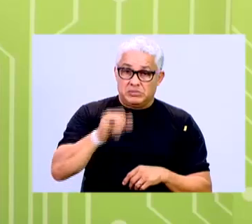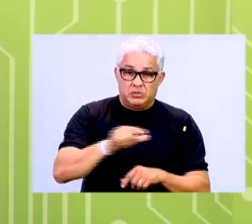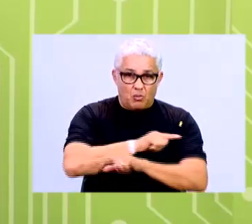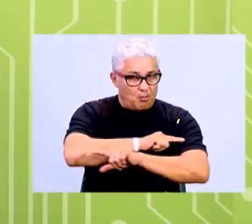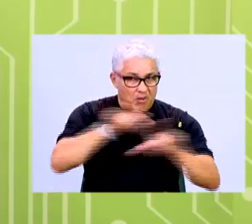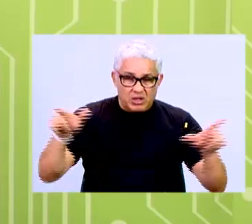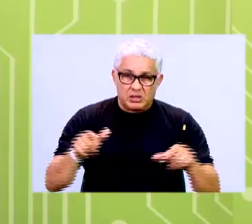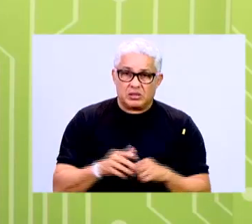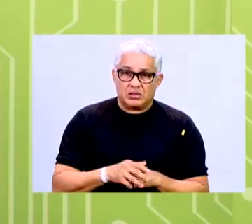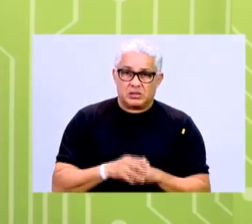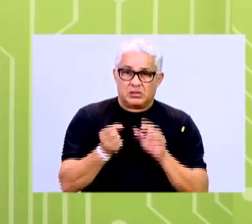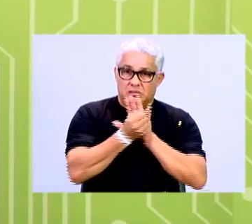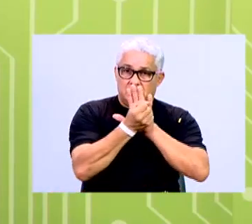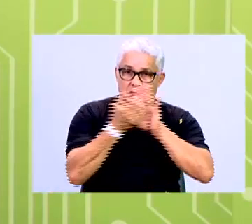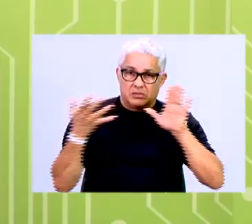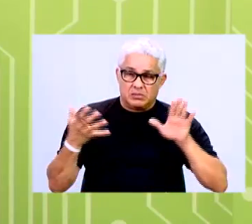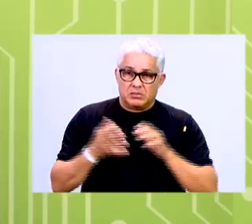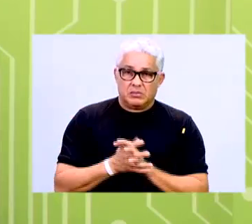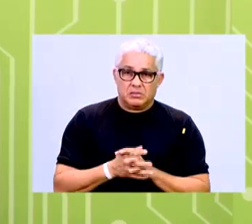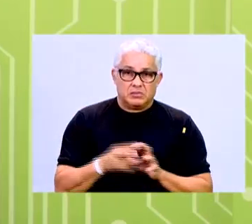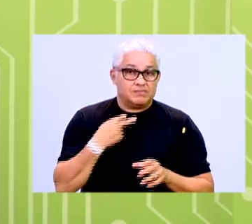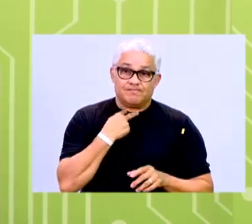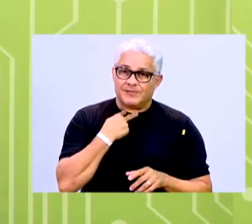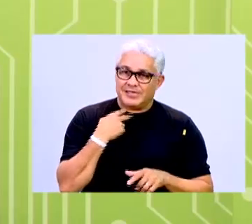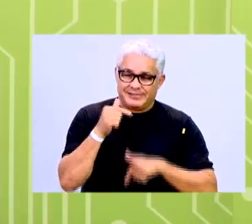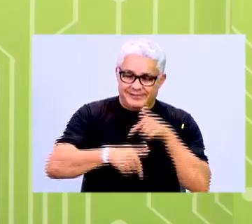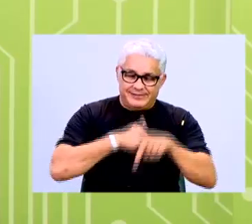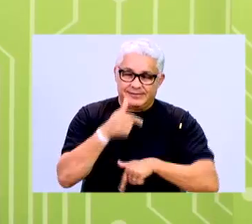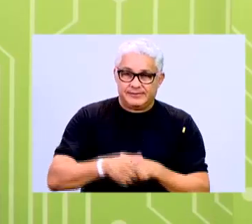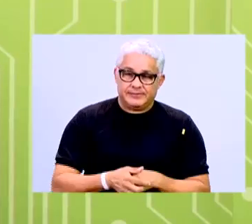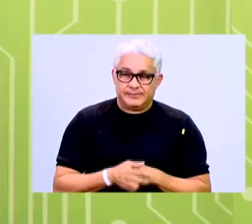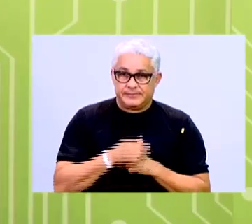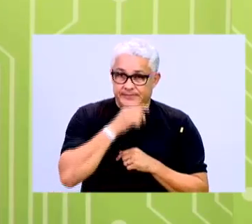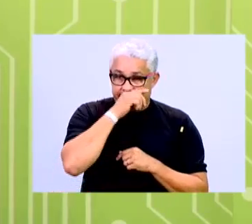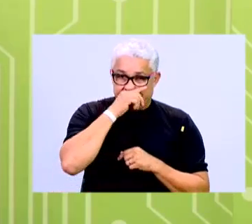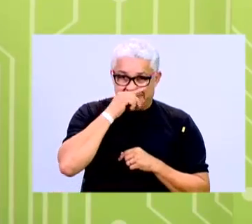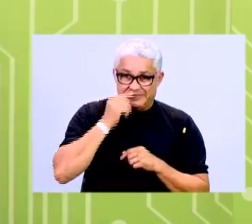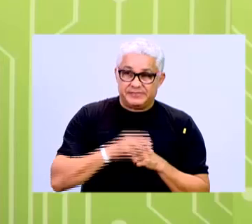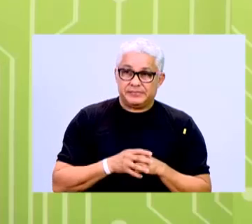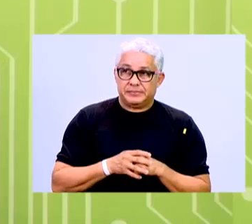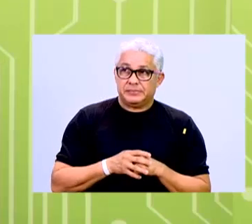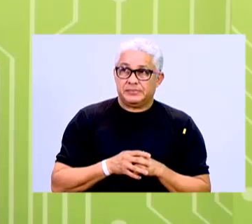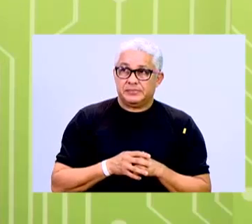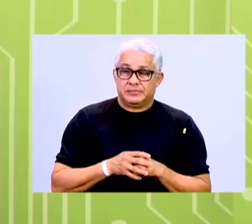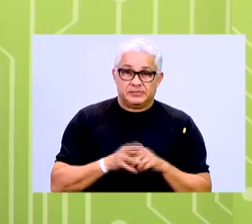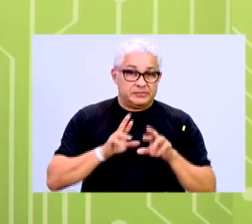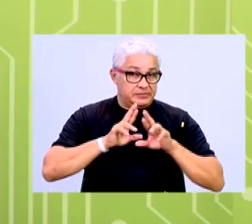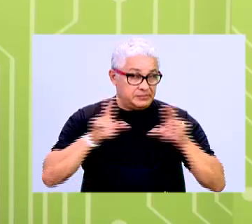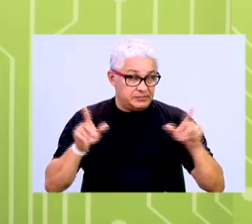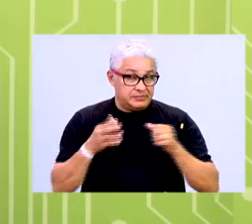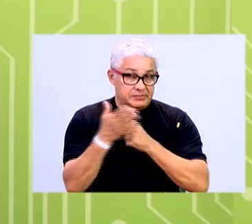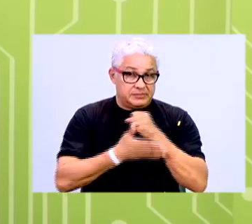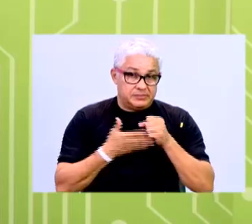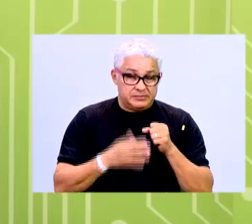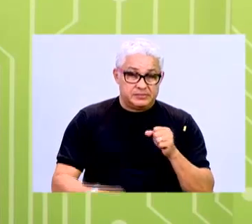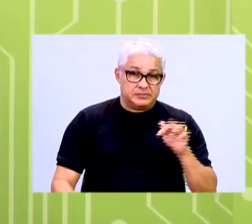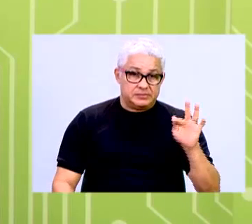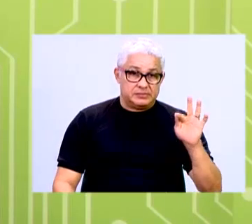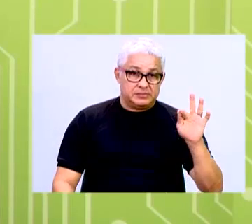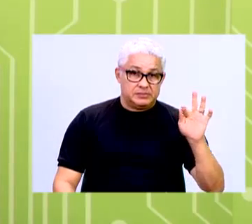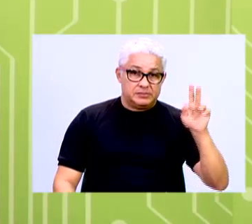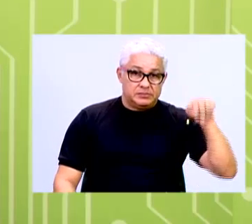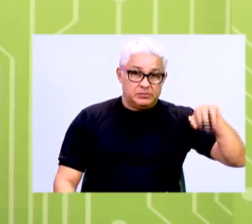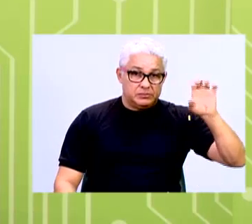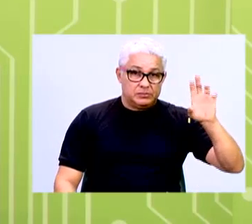a aplicação não poderá funcionar. Então, o requisito a diferença básica entre requisito funcional